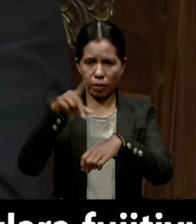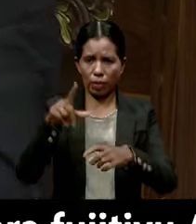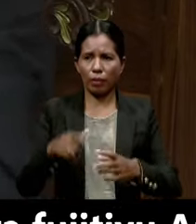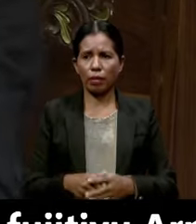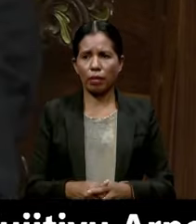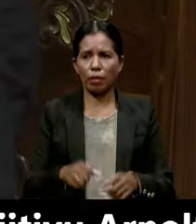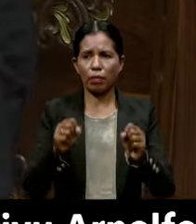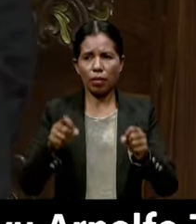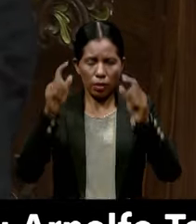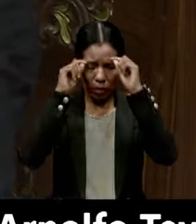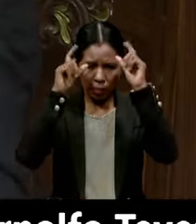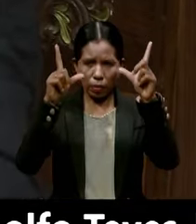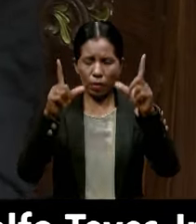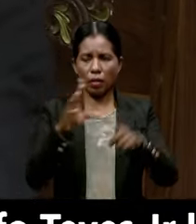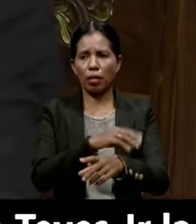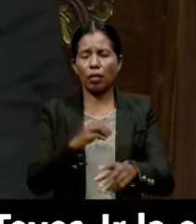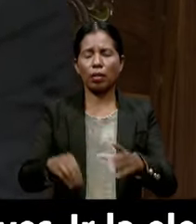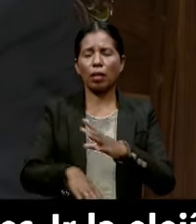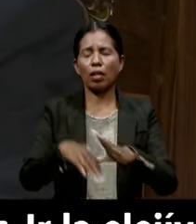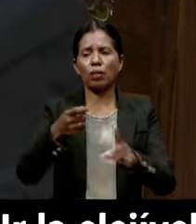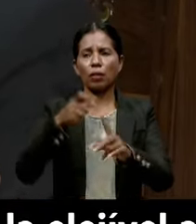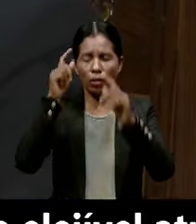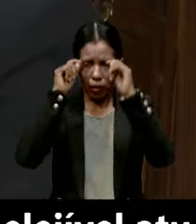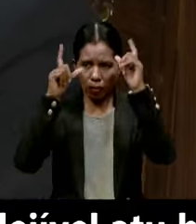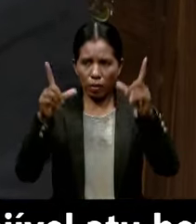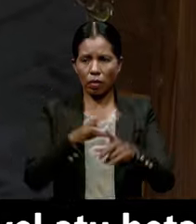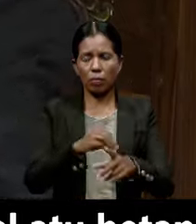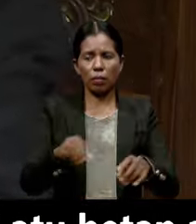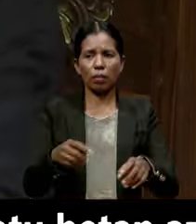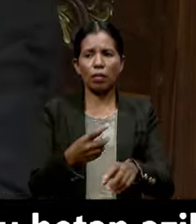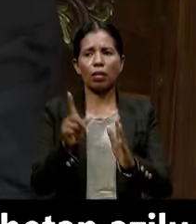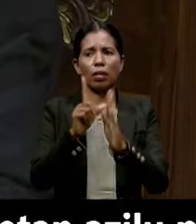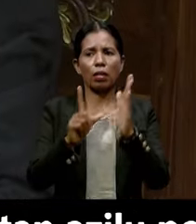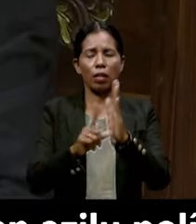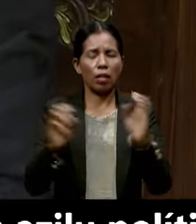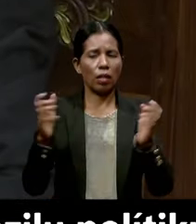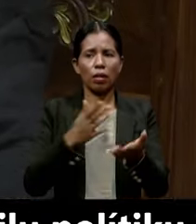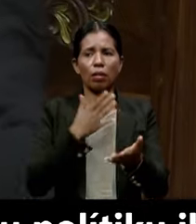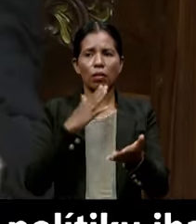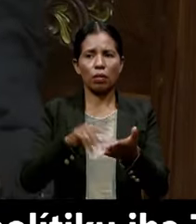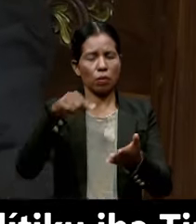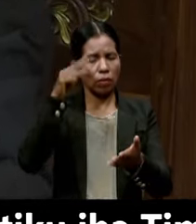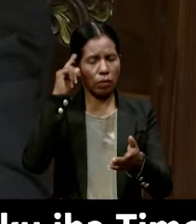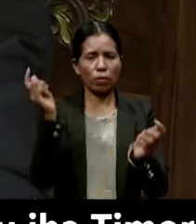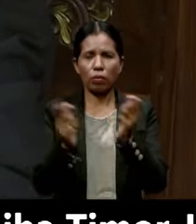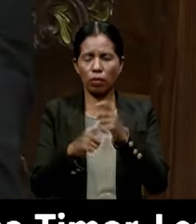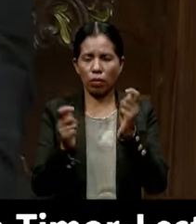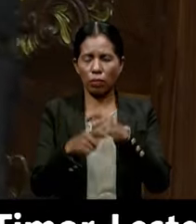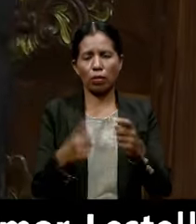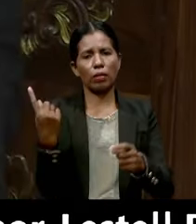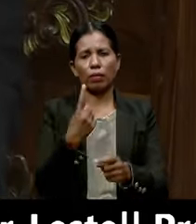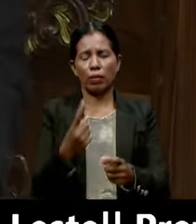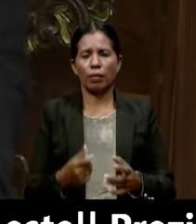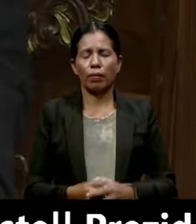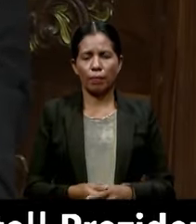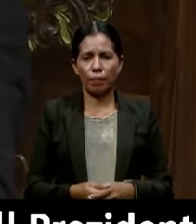ini belakang apa timur ni ni saya timur ni entah macam mana apa sih nama sih soal dunia leila jelas oh ini gubernur sah halas ni gubernur tuh halas ni investment dah sigur ni saya